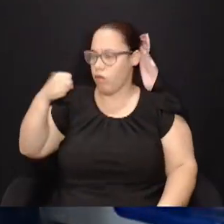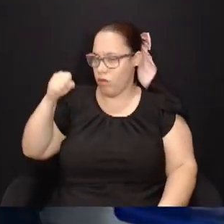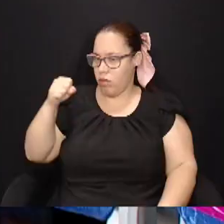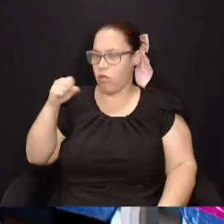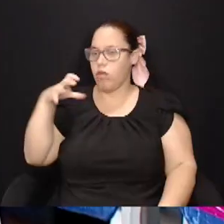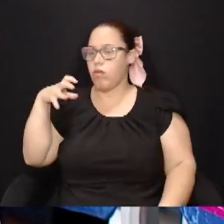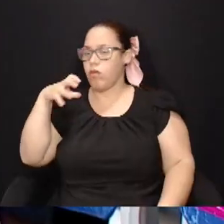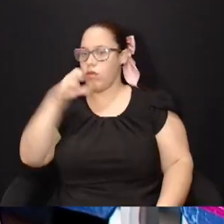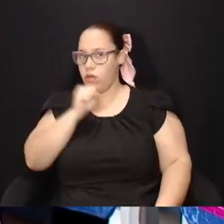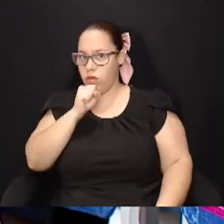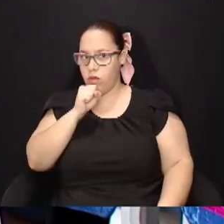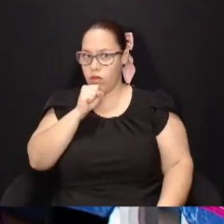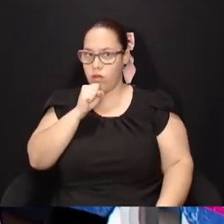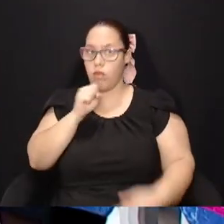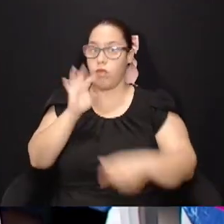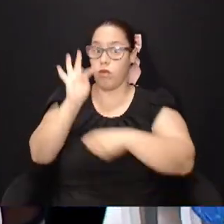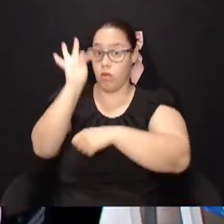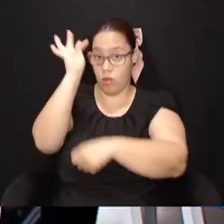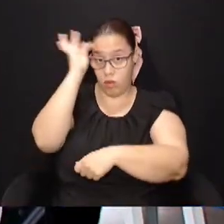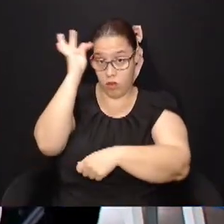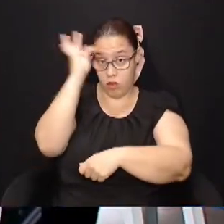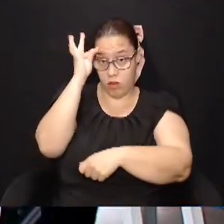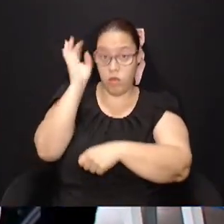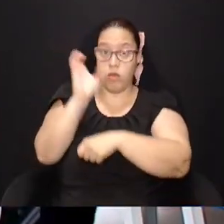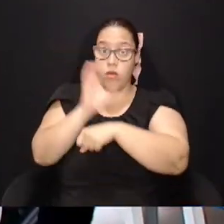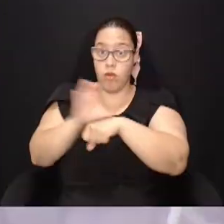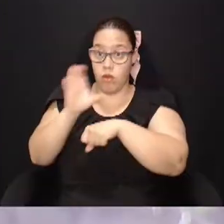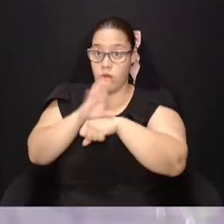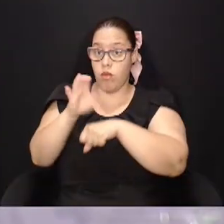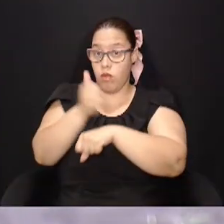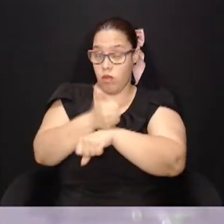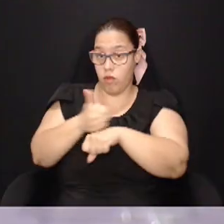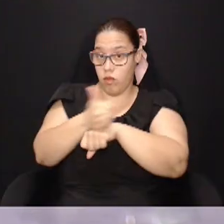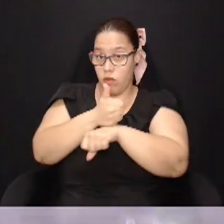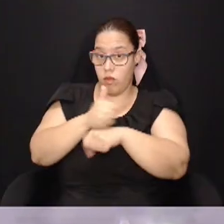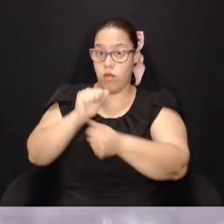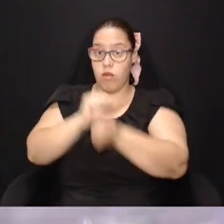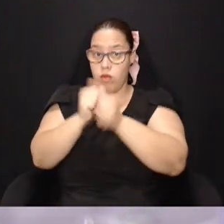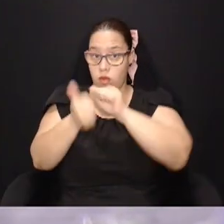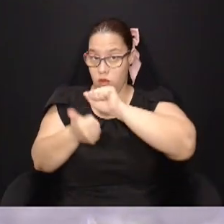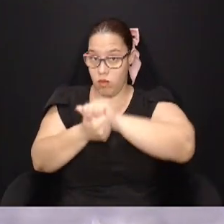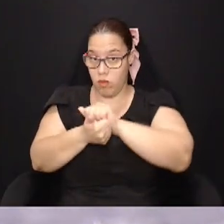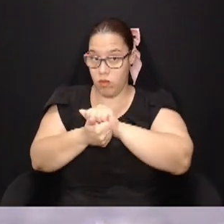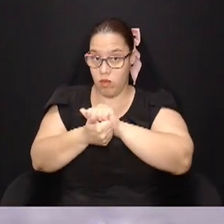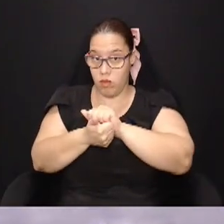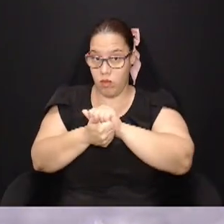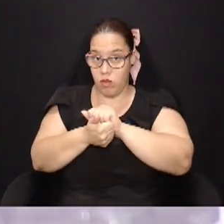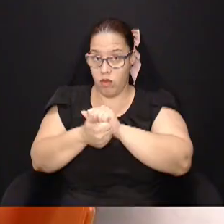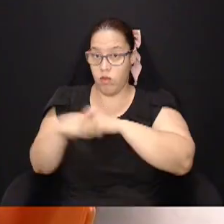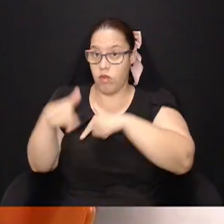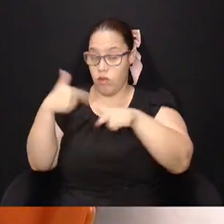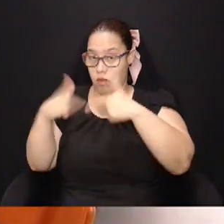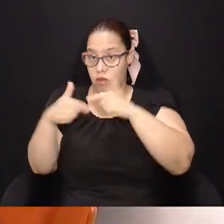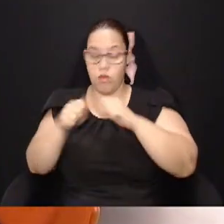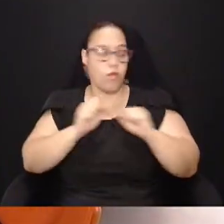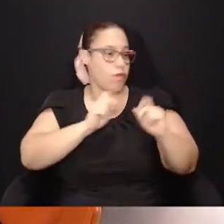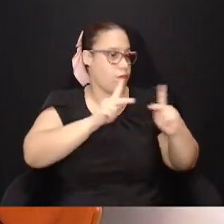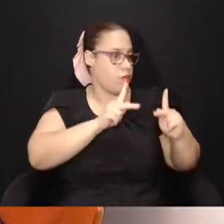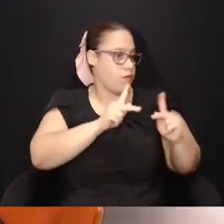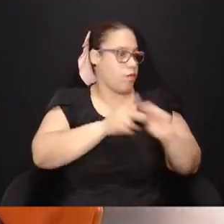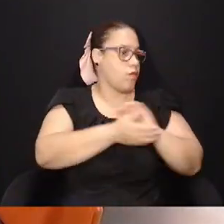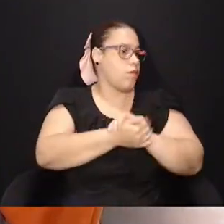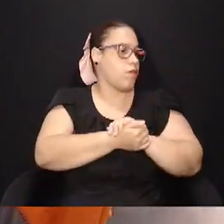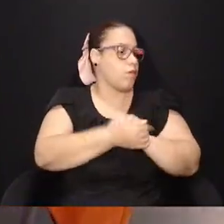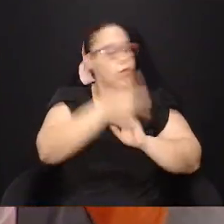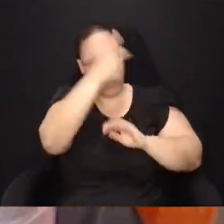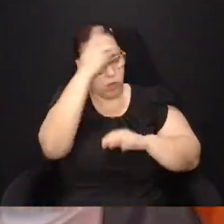curso técnico, e são cursos profissionalizantes para o profissional se qualificar no mercado de trabalho. Certo. E no caso, o candidato, ele pode procurar o Seprocamp